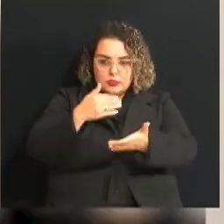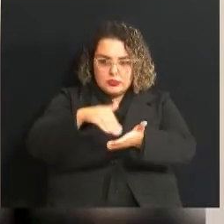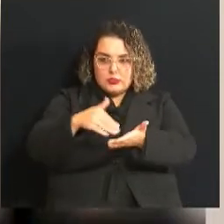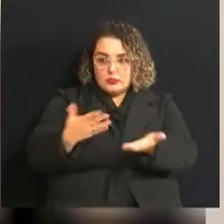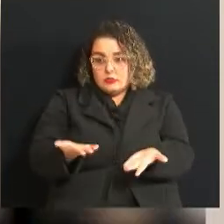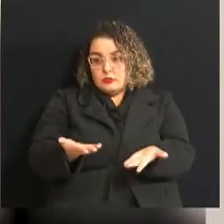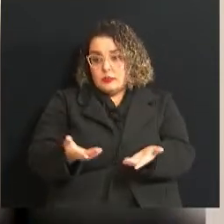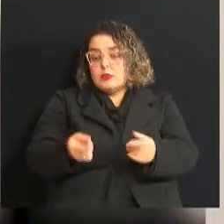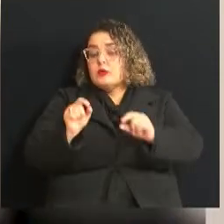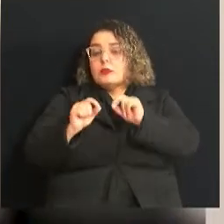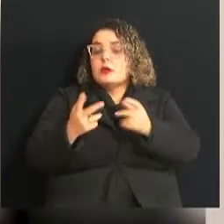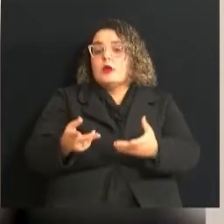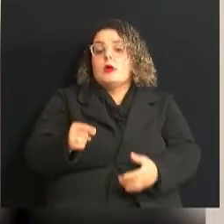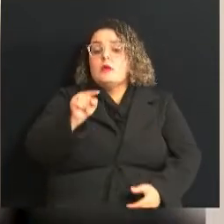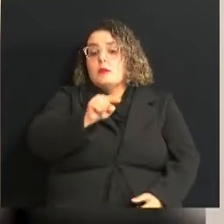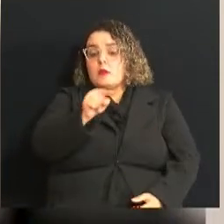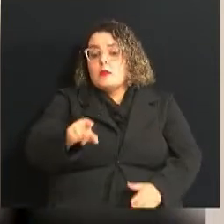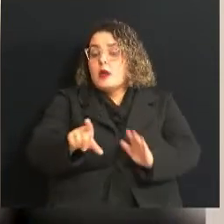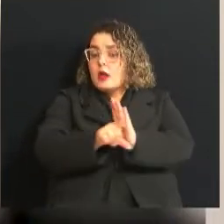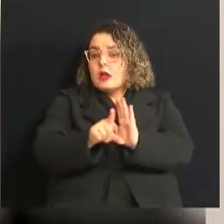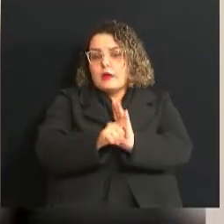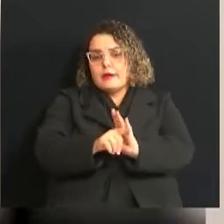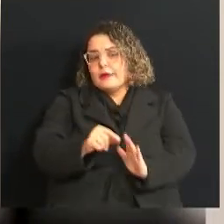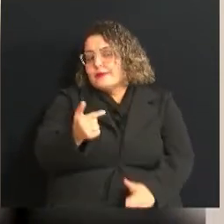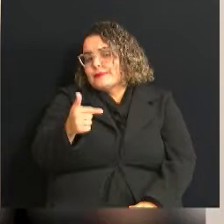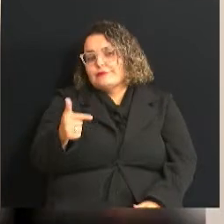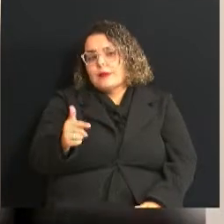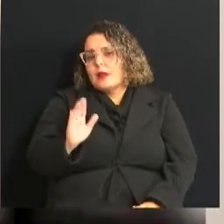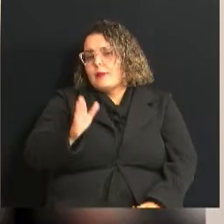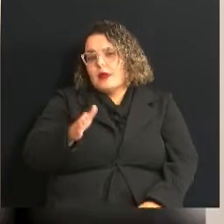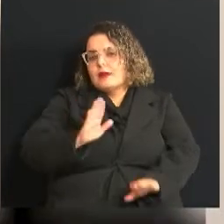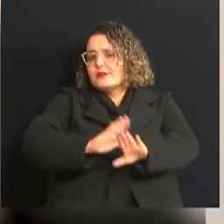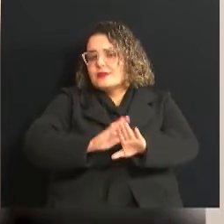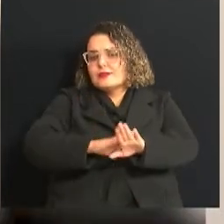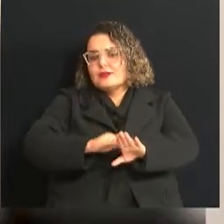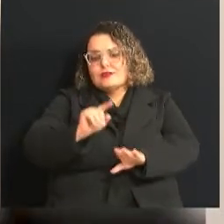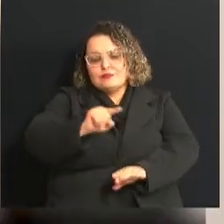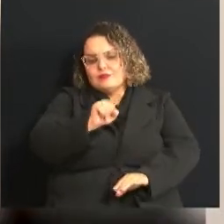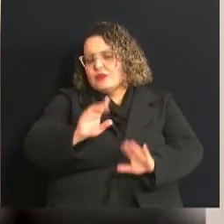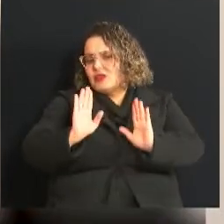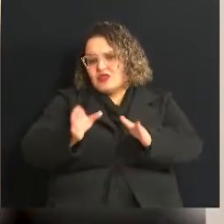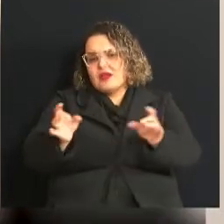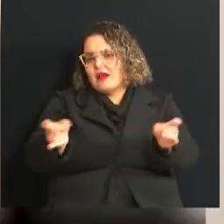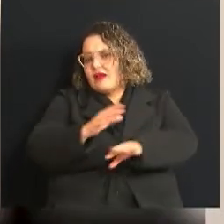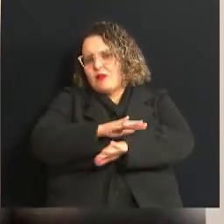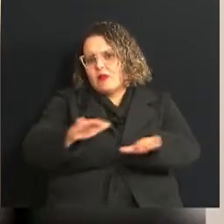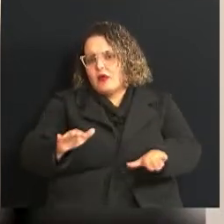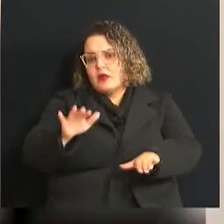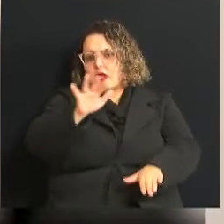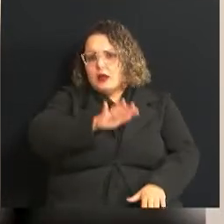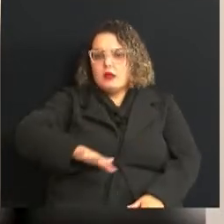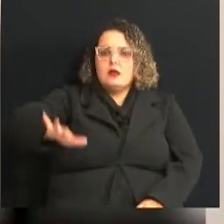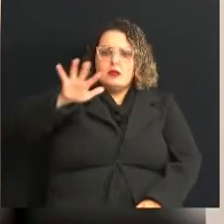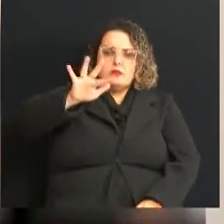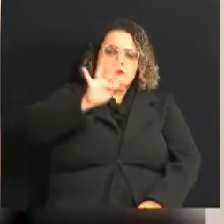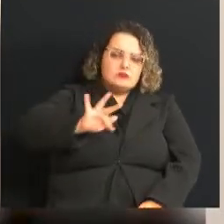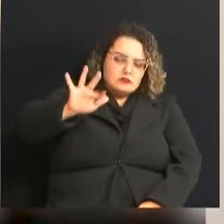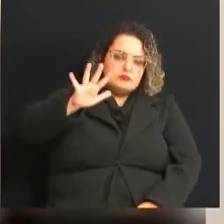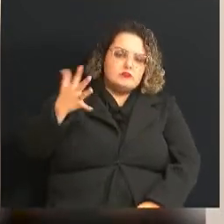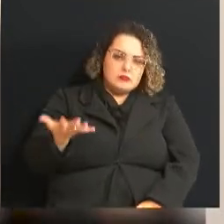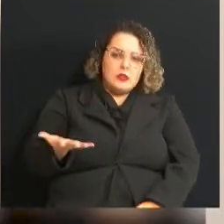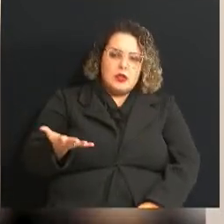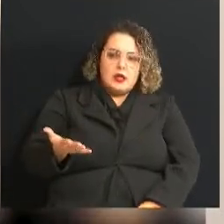é do que uma revogação de uma lei que é inócua, que já foi abolida na esfera federal e que agora a gente está fazendo na